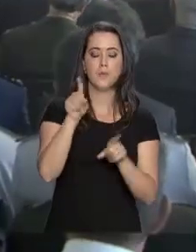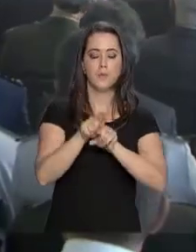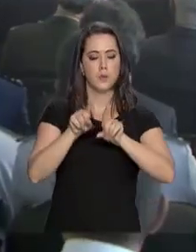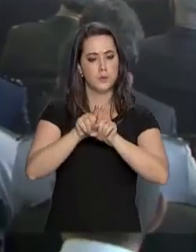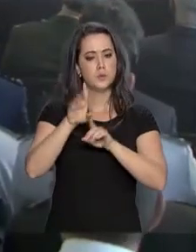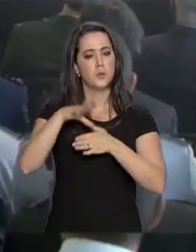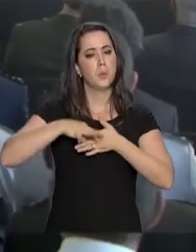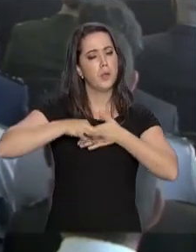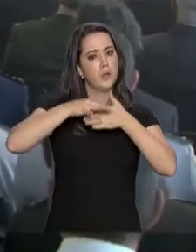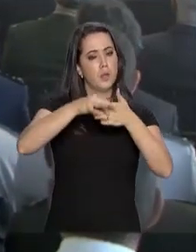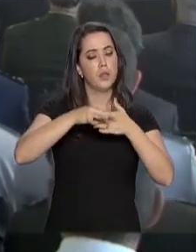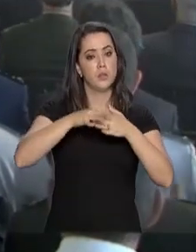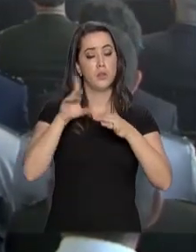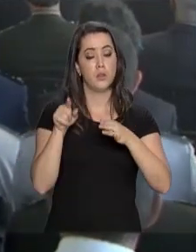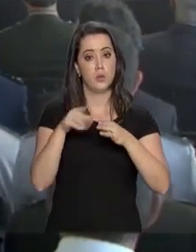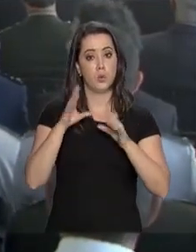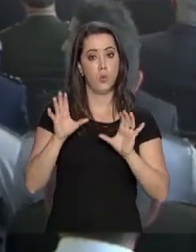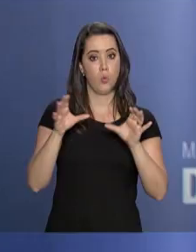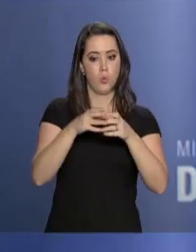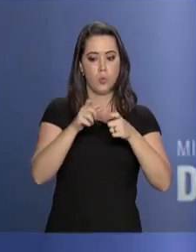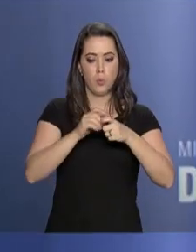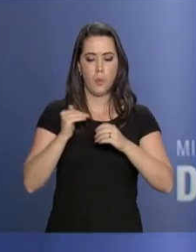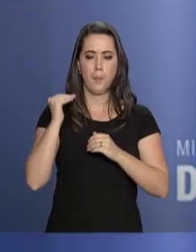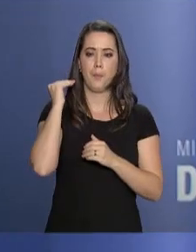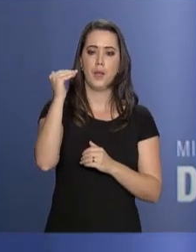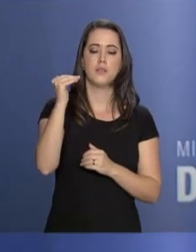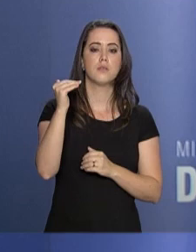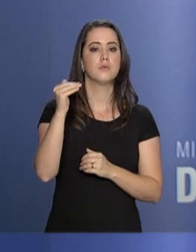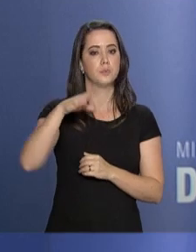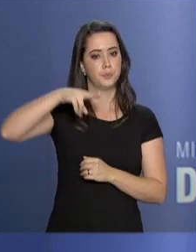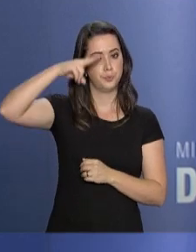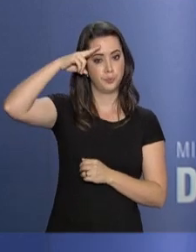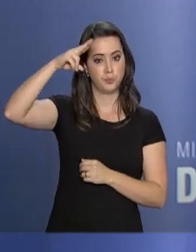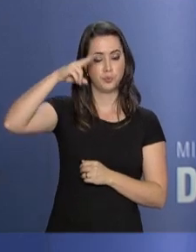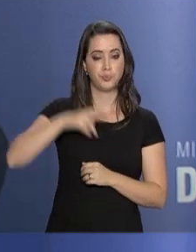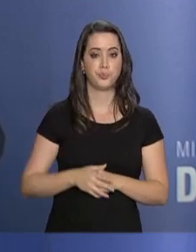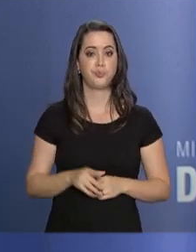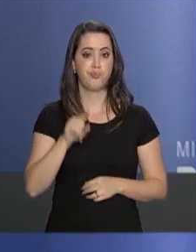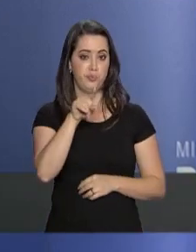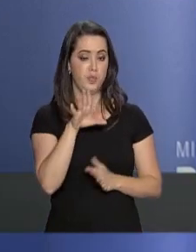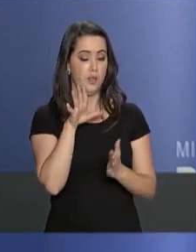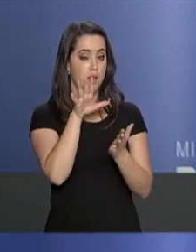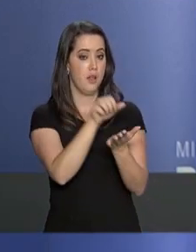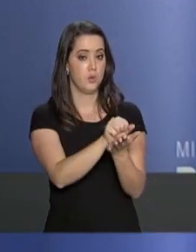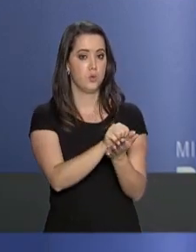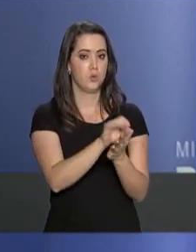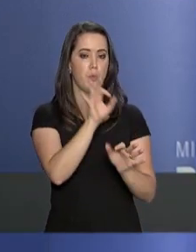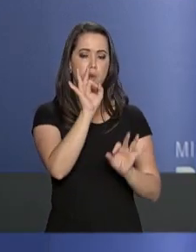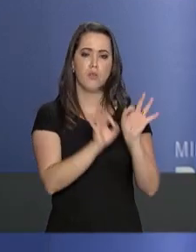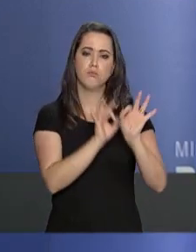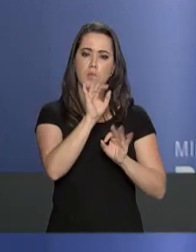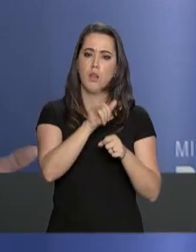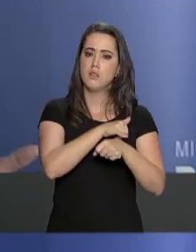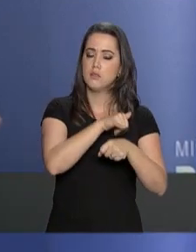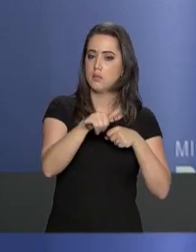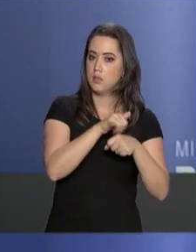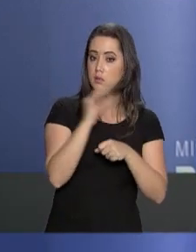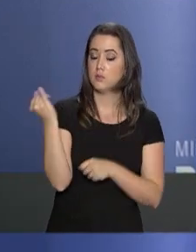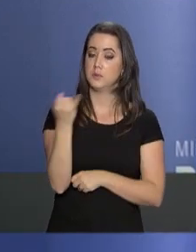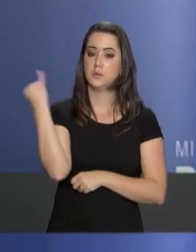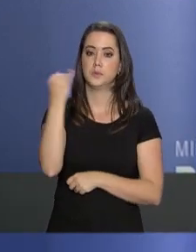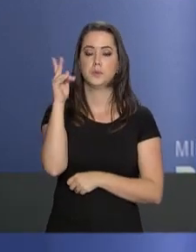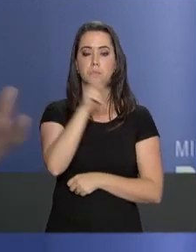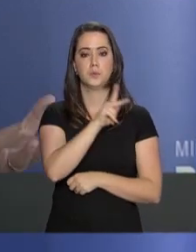ainda chefe do Estado-Maior do Exército. Fernando Azevedo e Silva assume uma pasta estratégica e muito valorizada pelo presidente